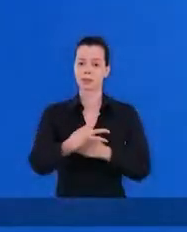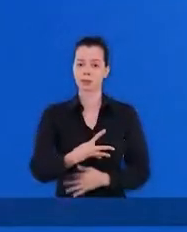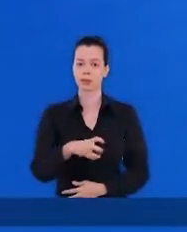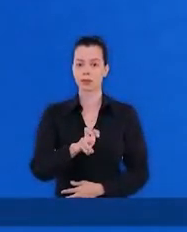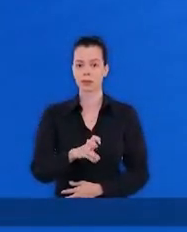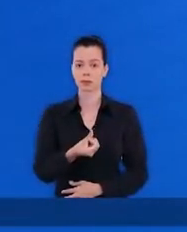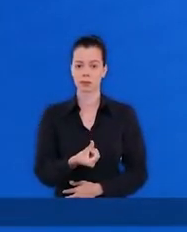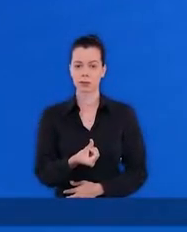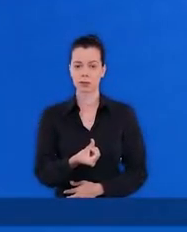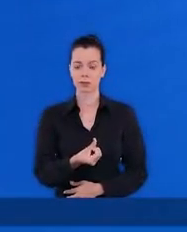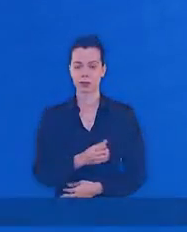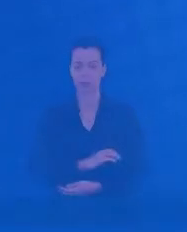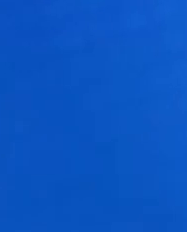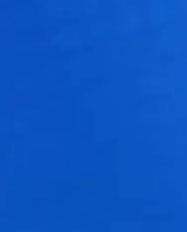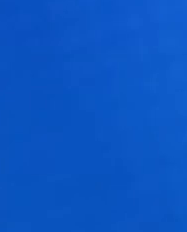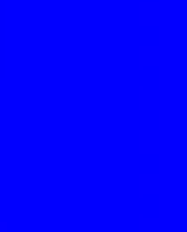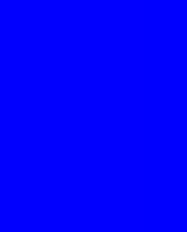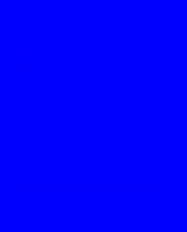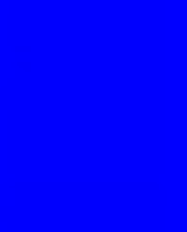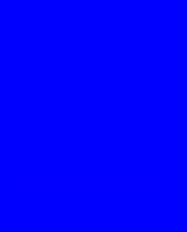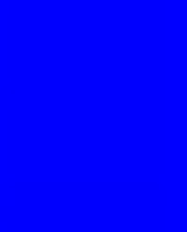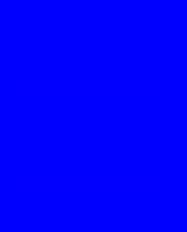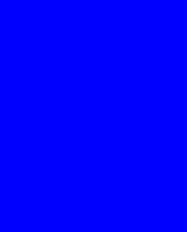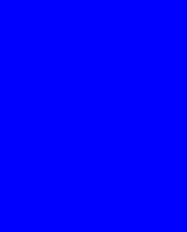Cote Marcelo 456.